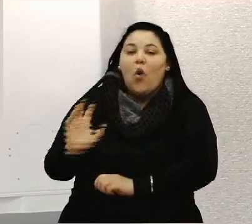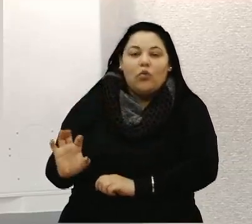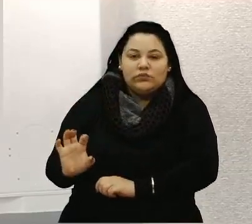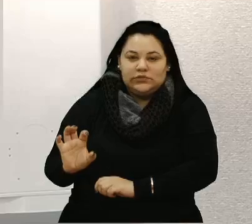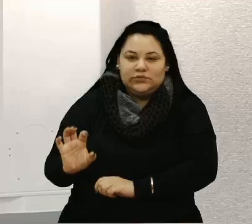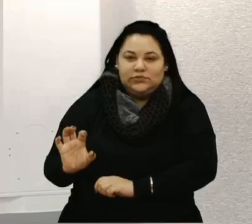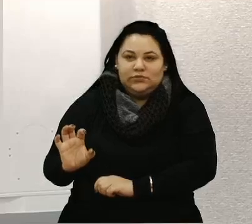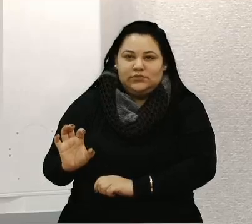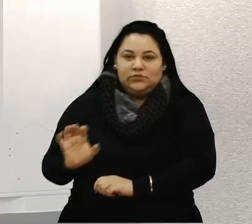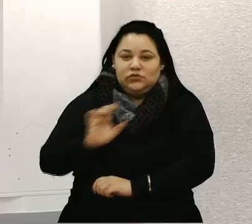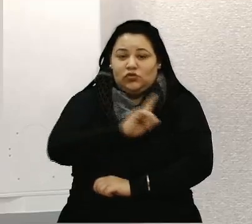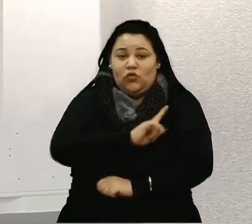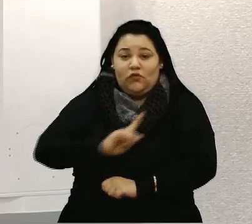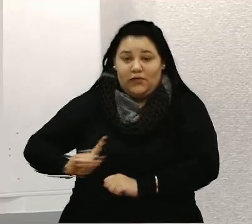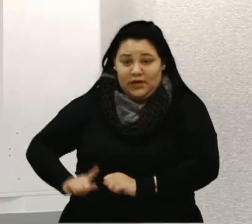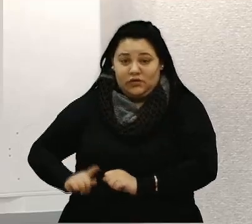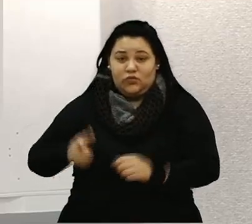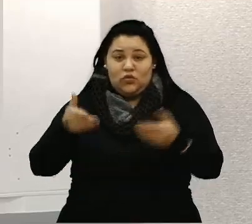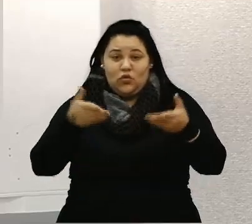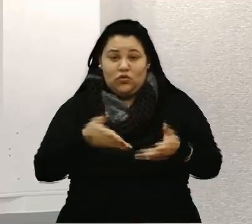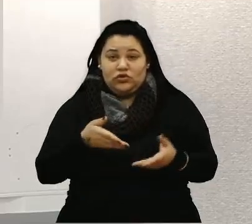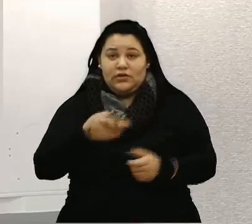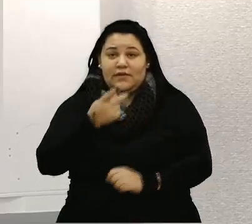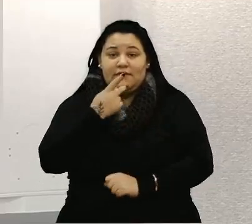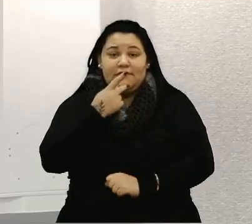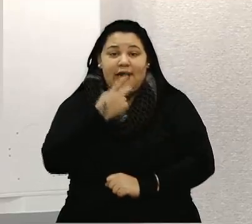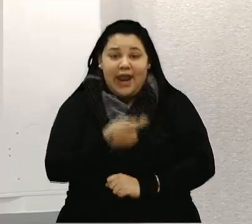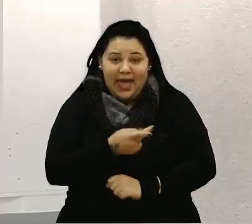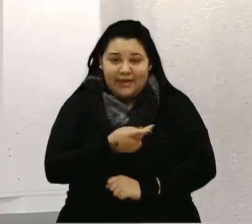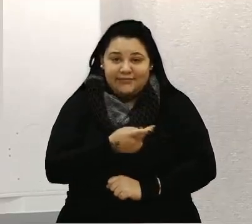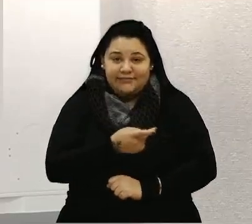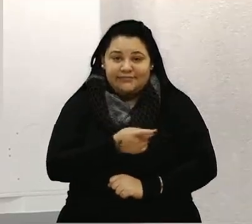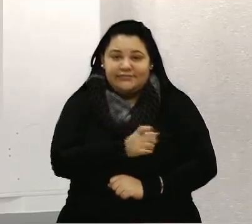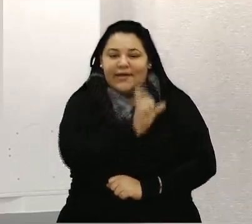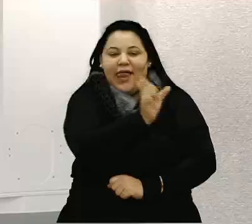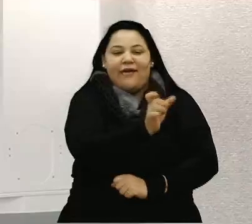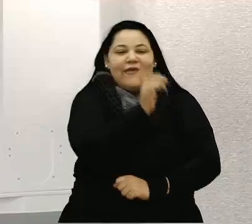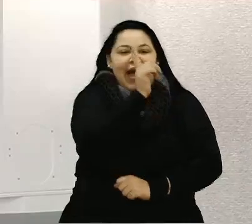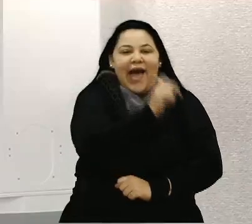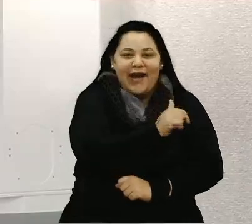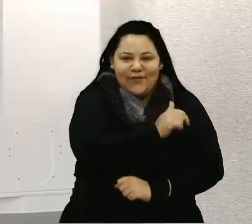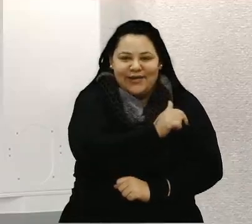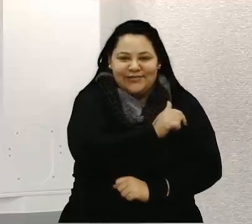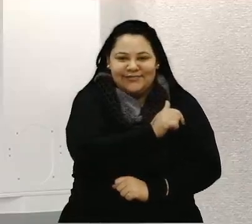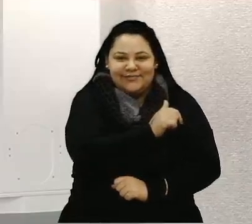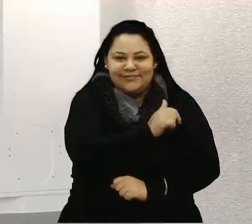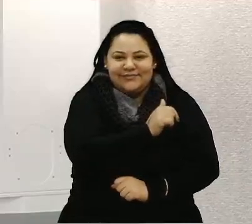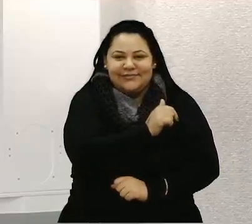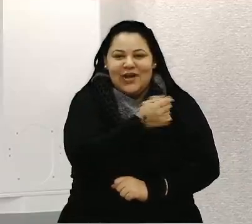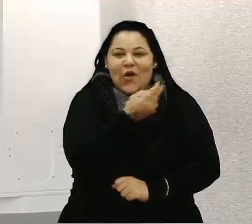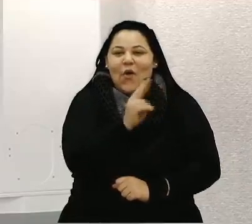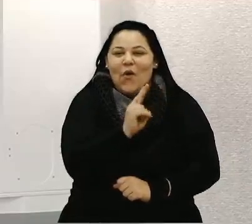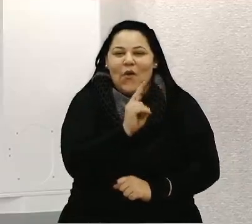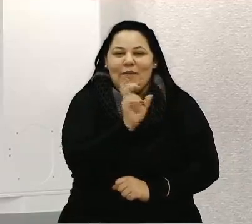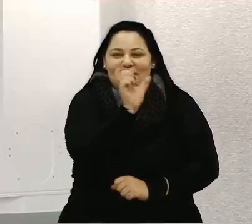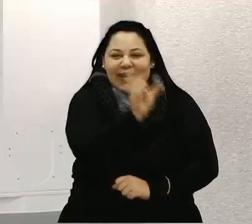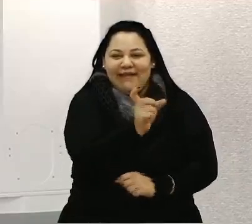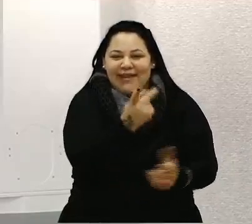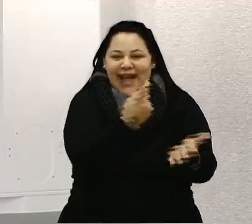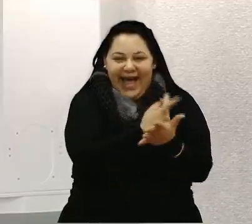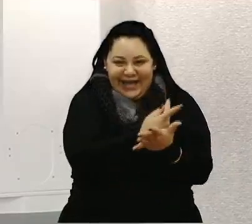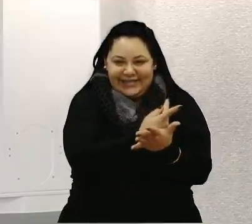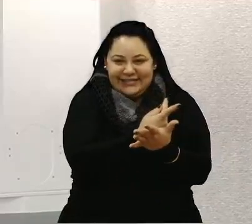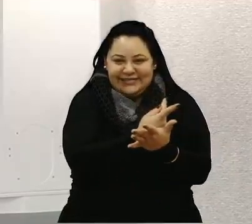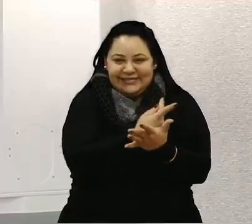ao governo atual, falar água, sofre um processo astronômico. Se